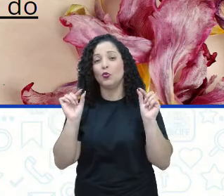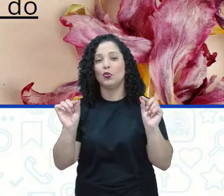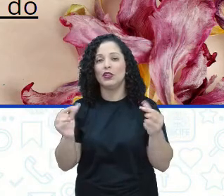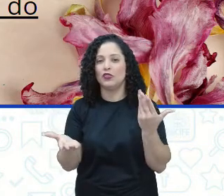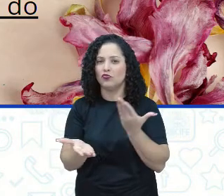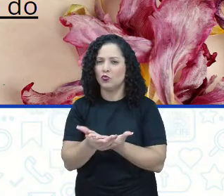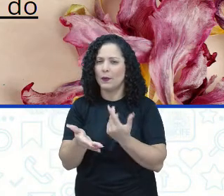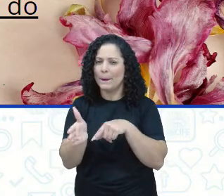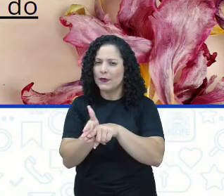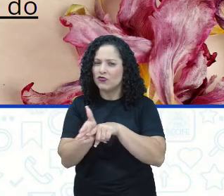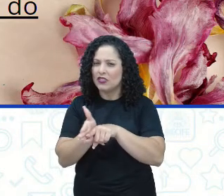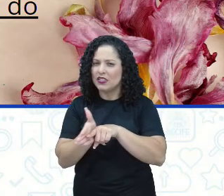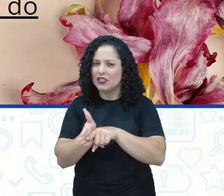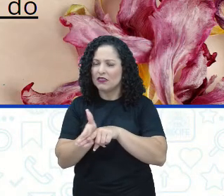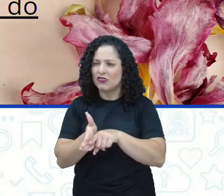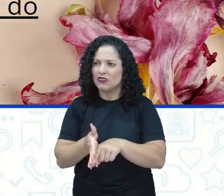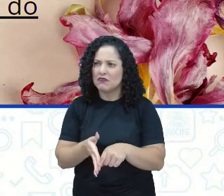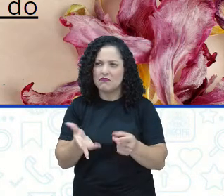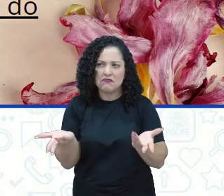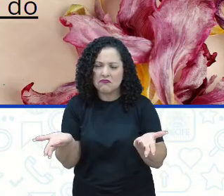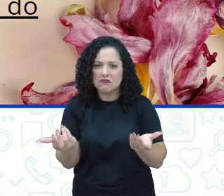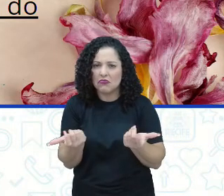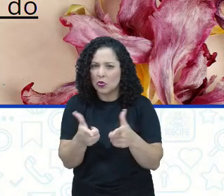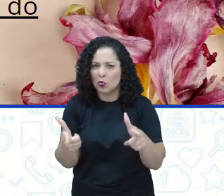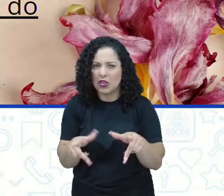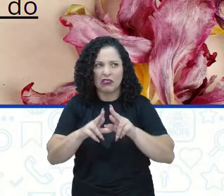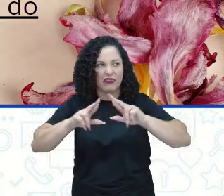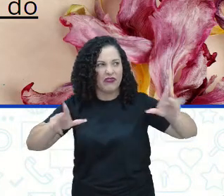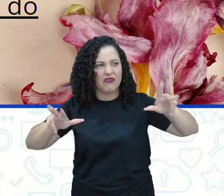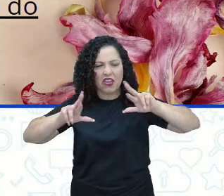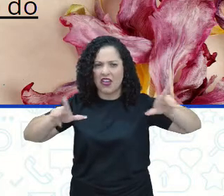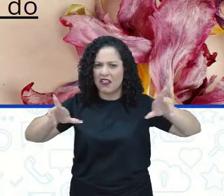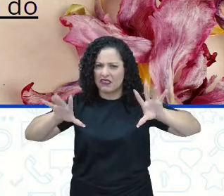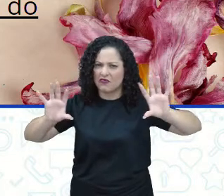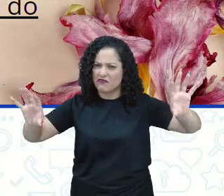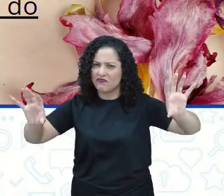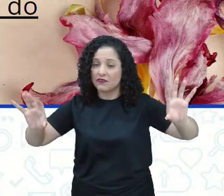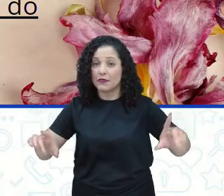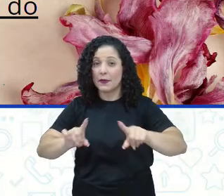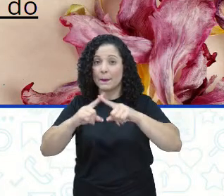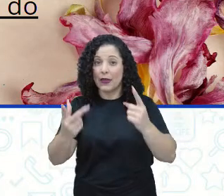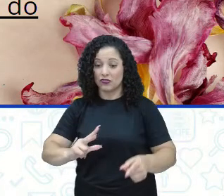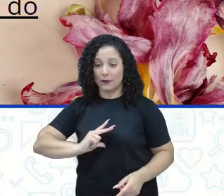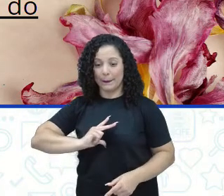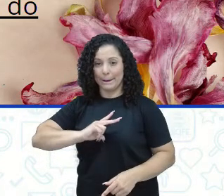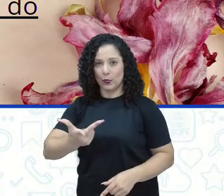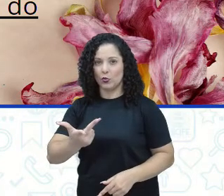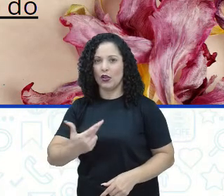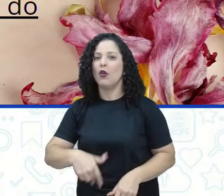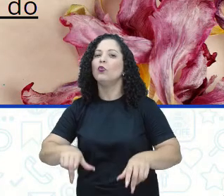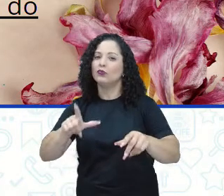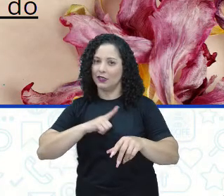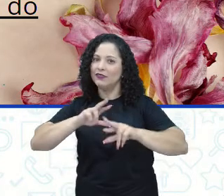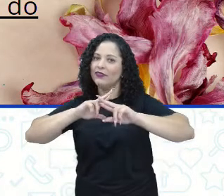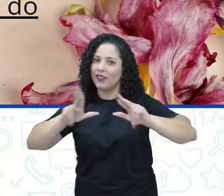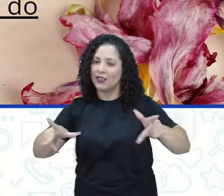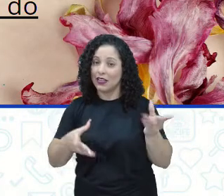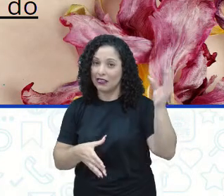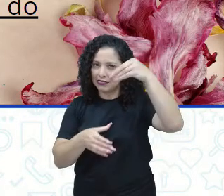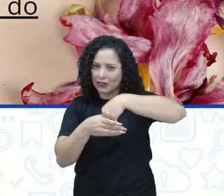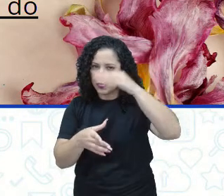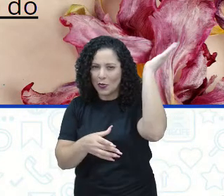estudiosos não consideram que haja, de fato, uma diferença. Em Portugal, há uma maior diferença. No Brasil, a gente meio